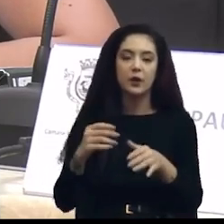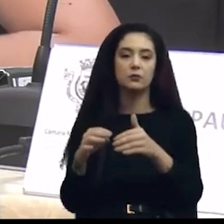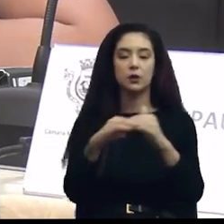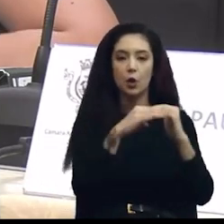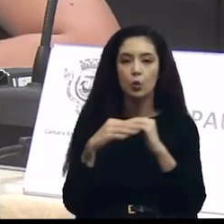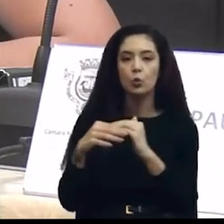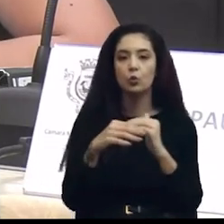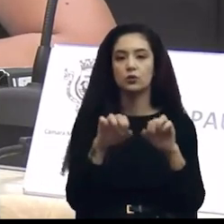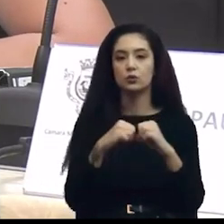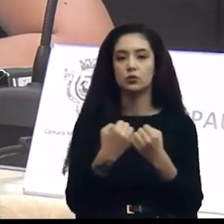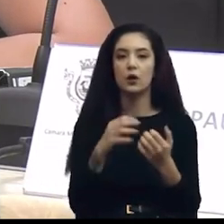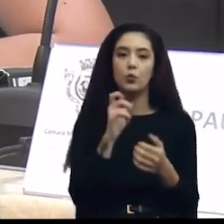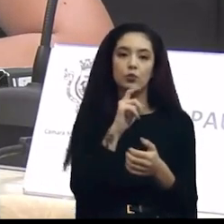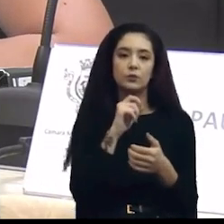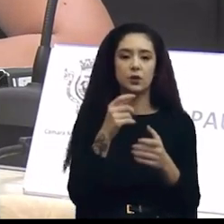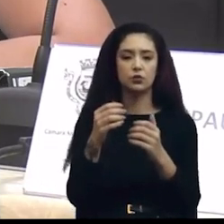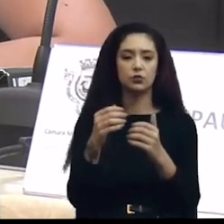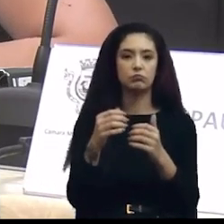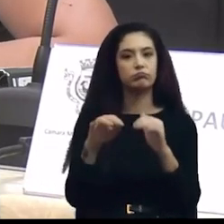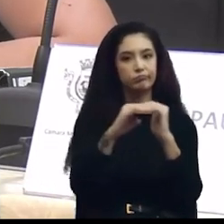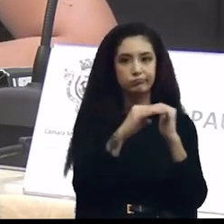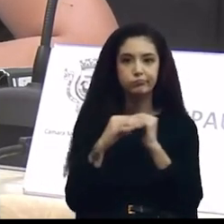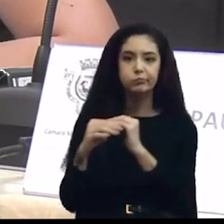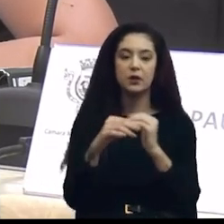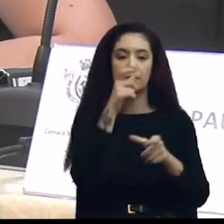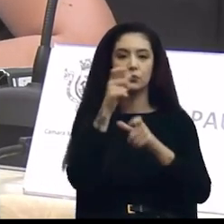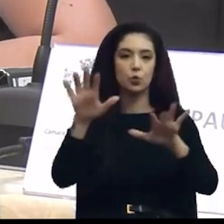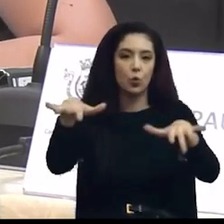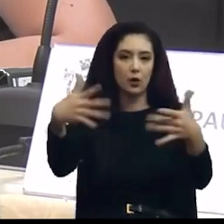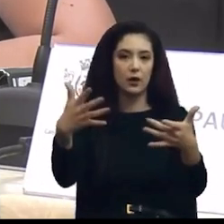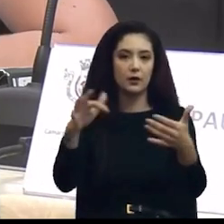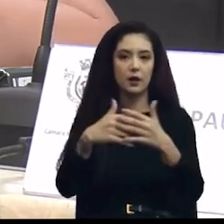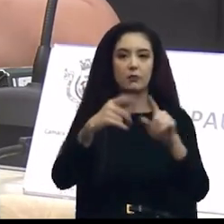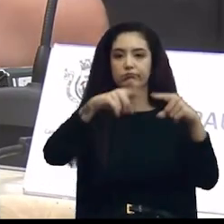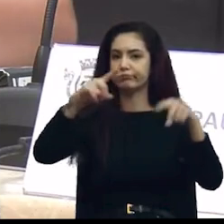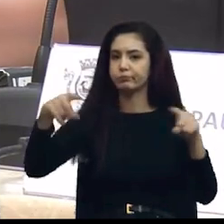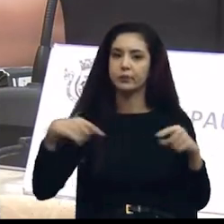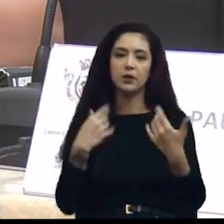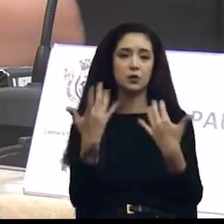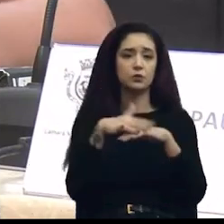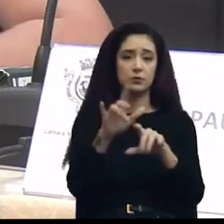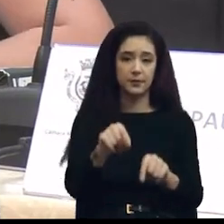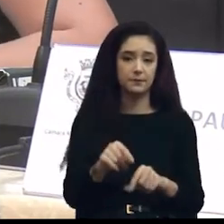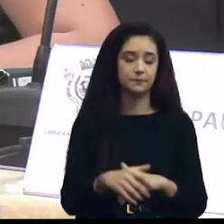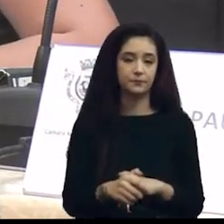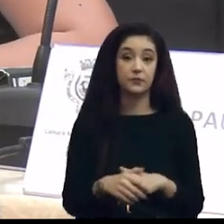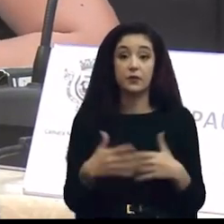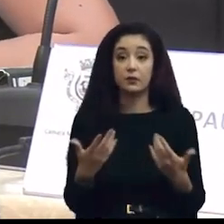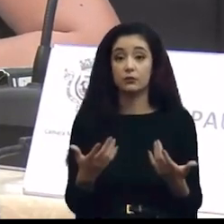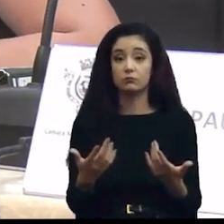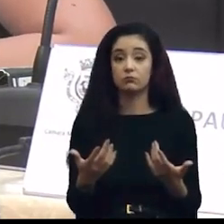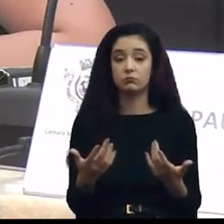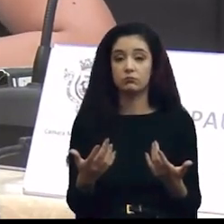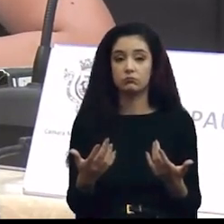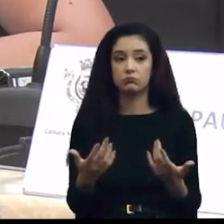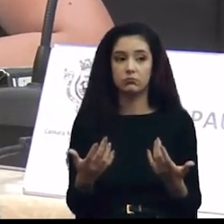Devemos garantir oportunidades iguais para todos os cidadãos e promover os valores positivos da diversidade e da inclusão. Ou seja, o papel